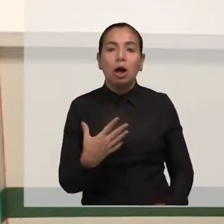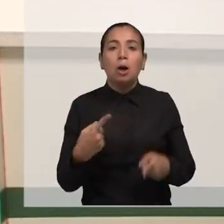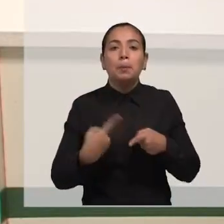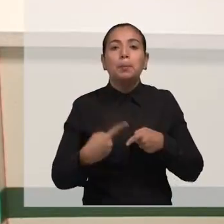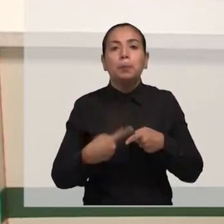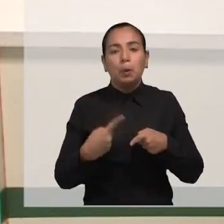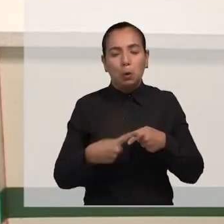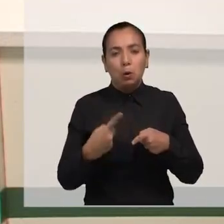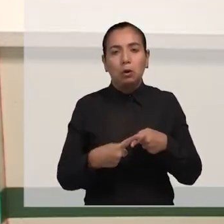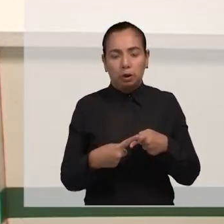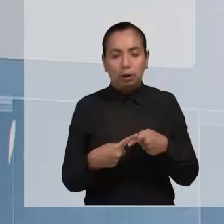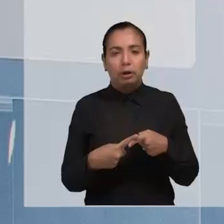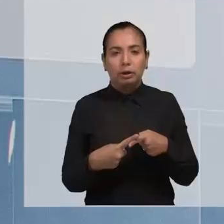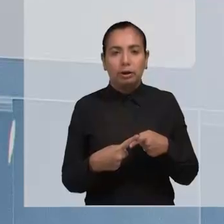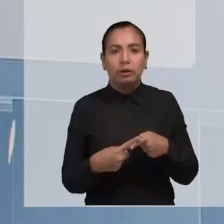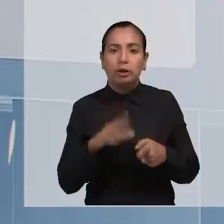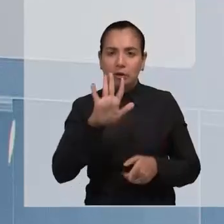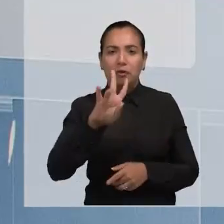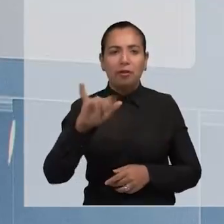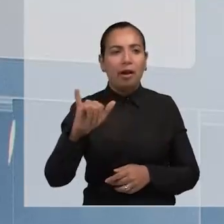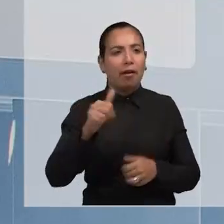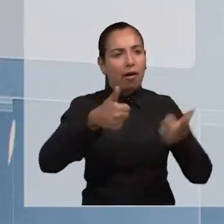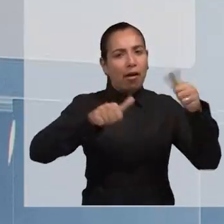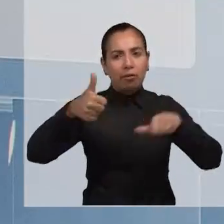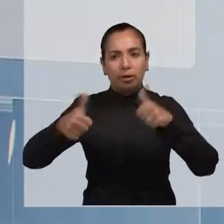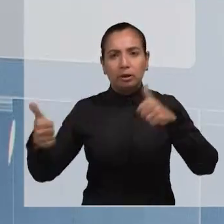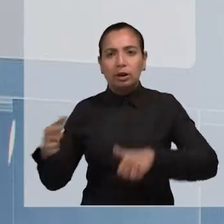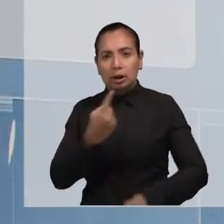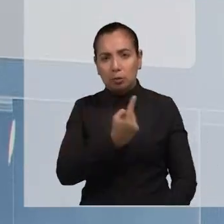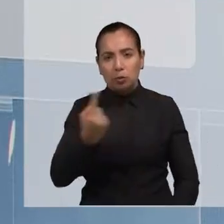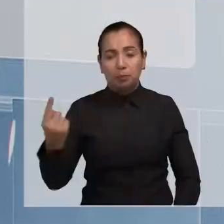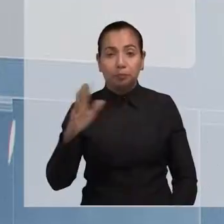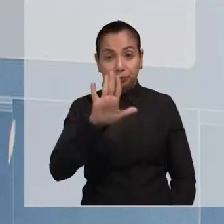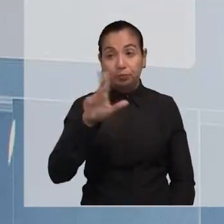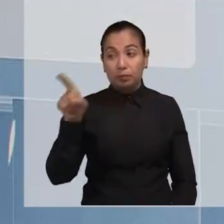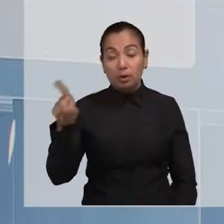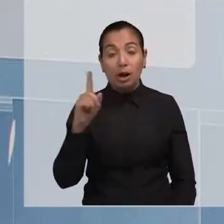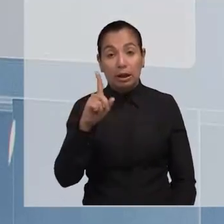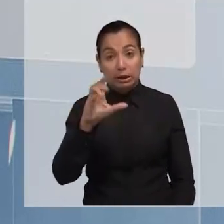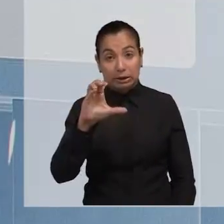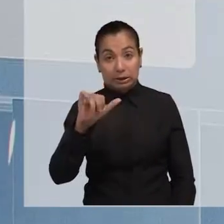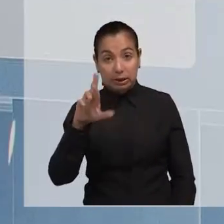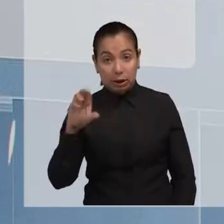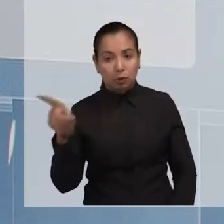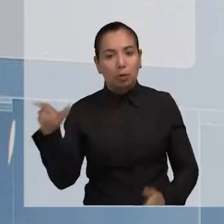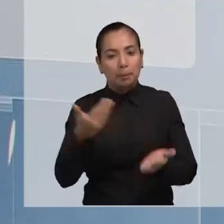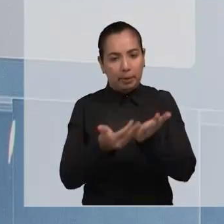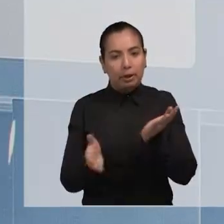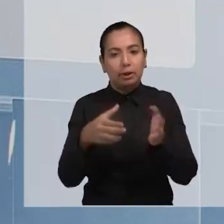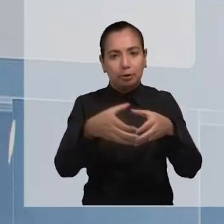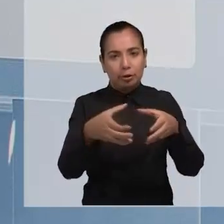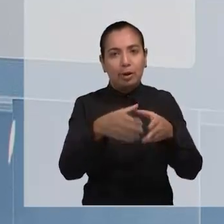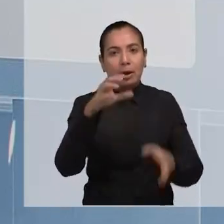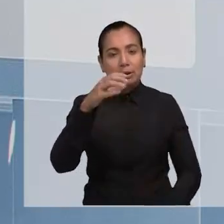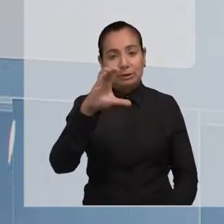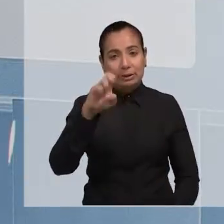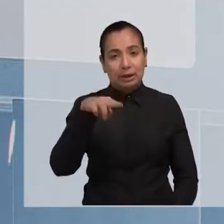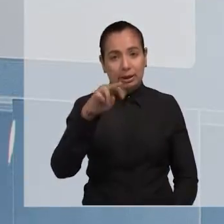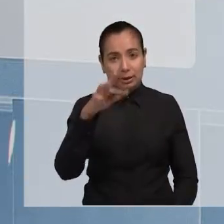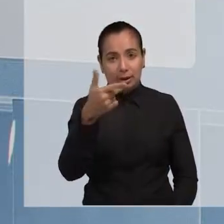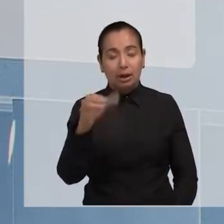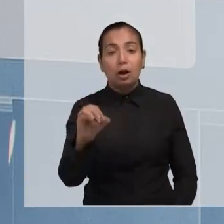vamos analisar de um por um, né, Luiz? Eu analisar e você diz se concorda ou não. O Ciro está bem, ele perdeu o Centrão, para mim, foi uma